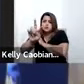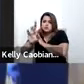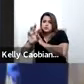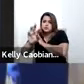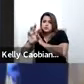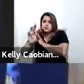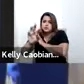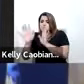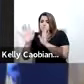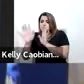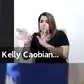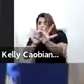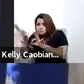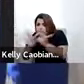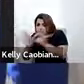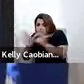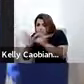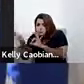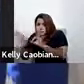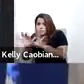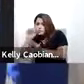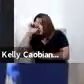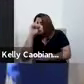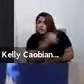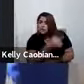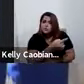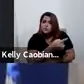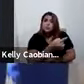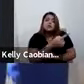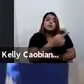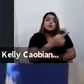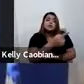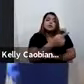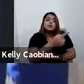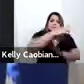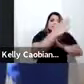uma determinação, uma norma, que as empresas que recebem